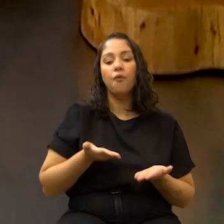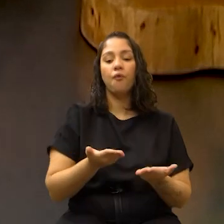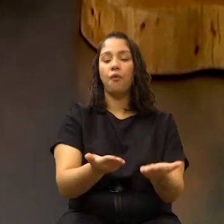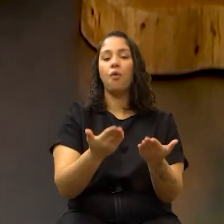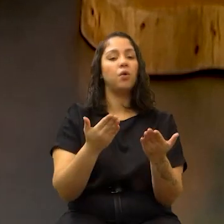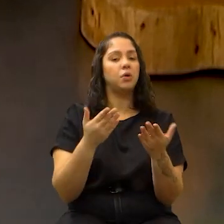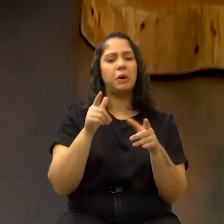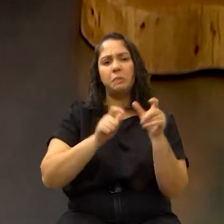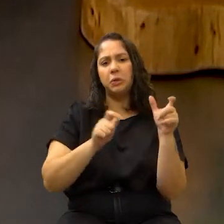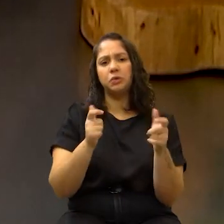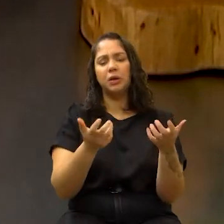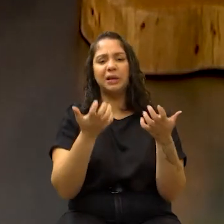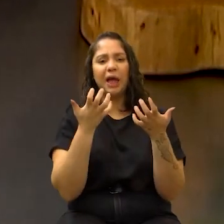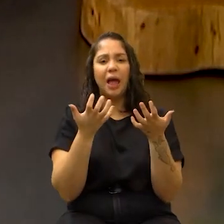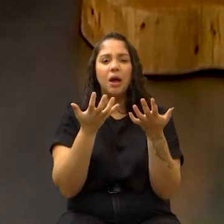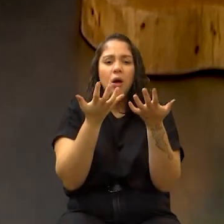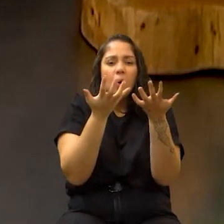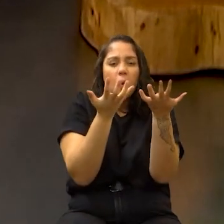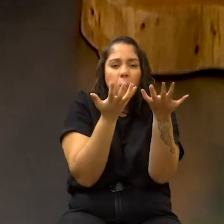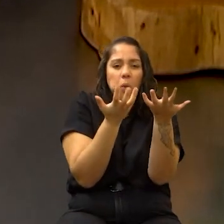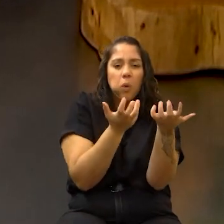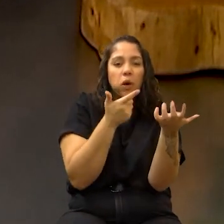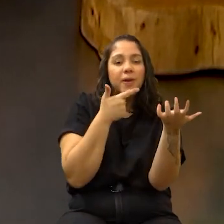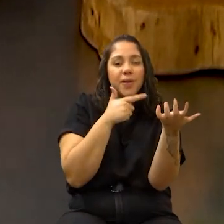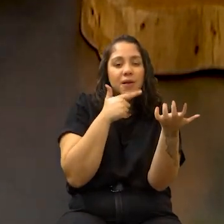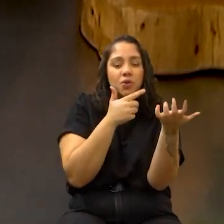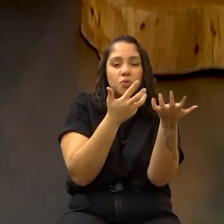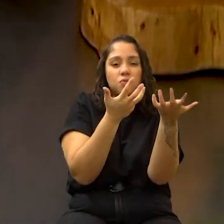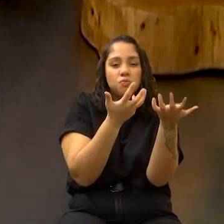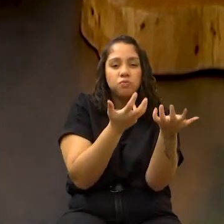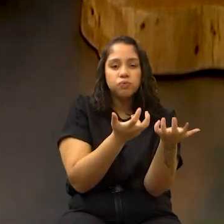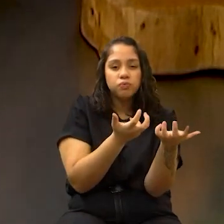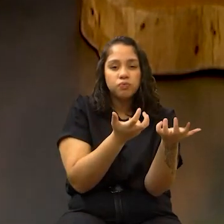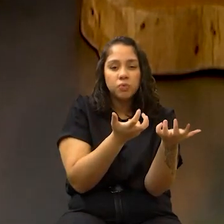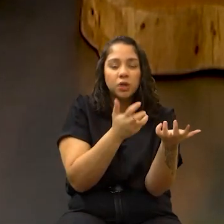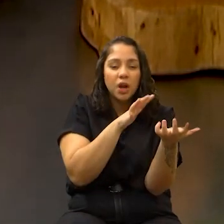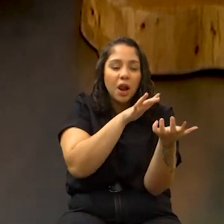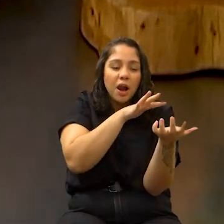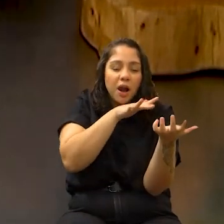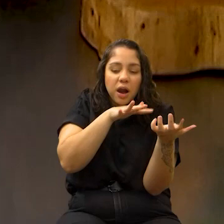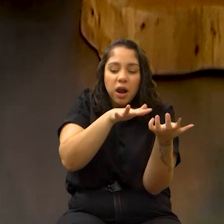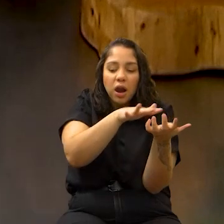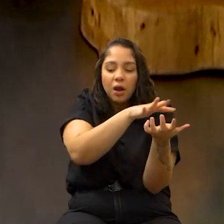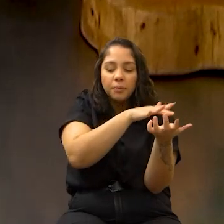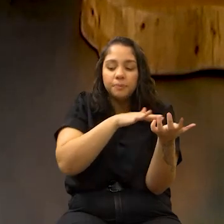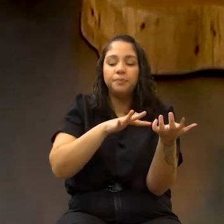e deixa pra gratinar conforme o gosto da pessoa. Se ela gostar mais